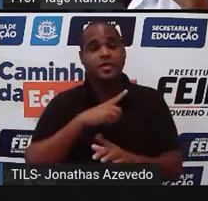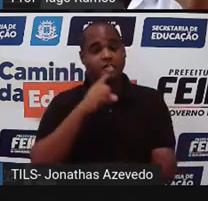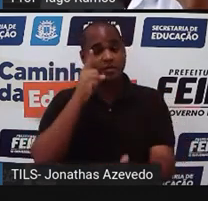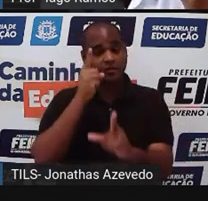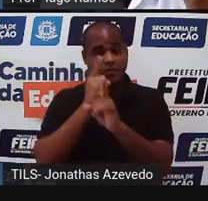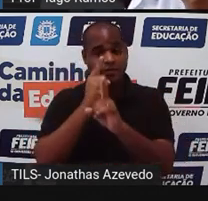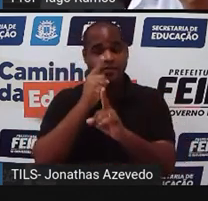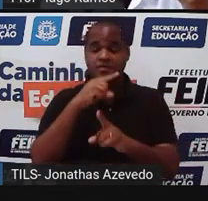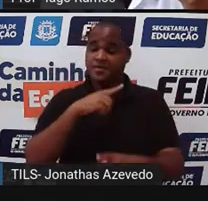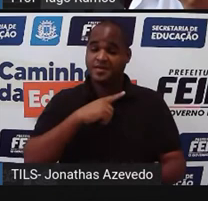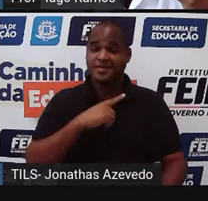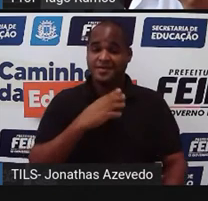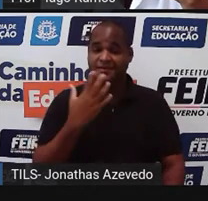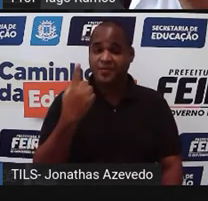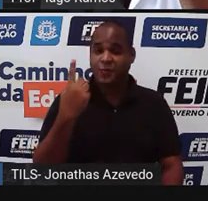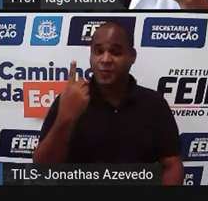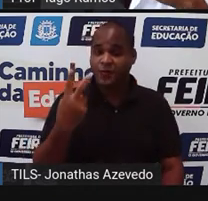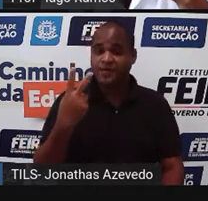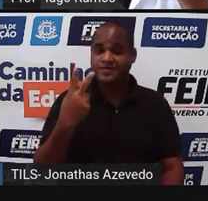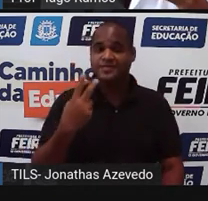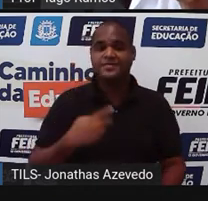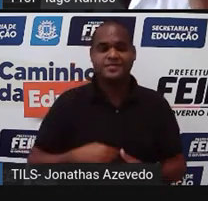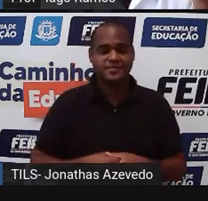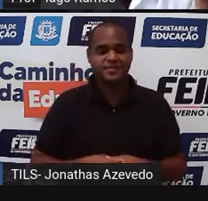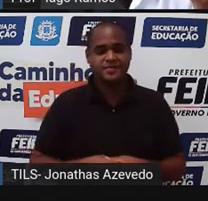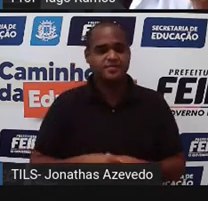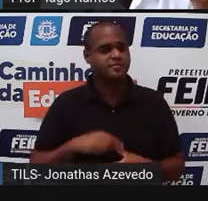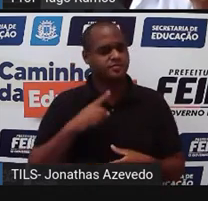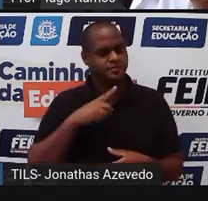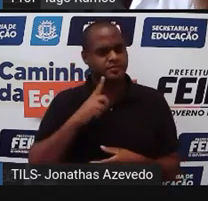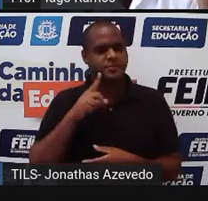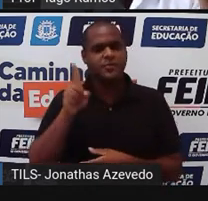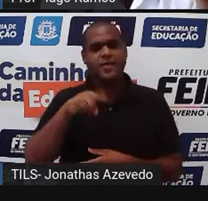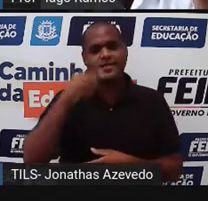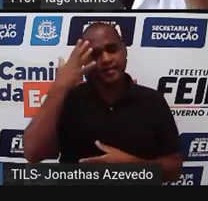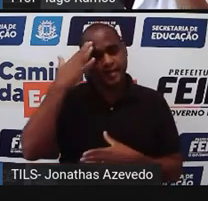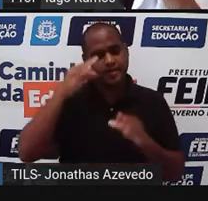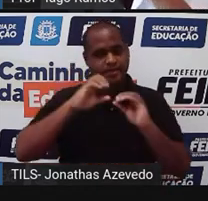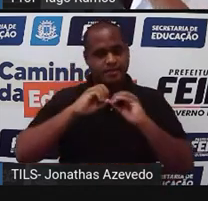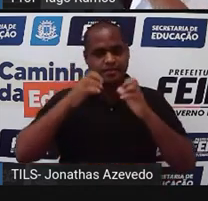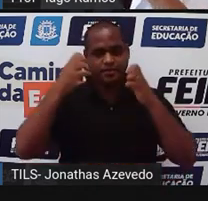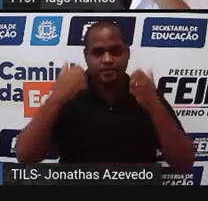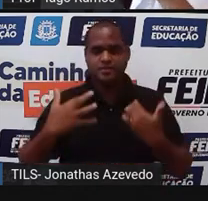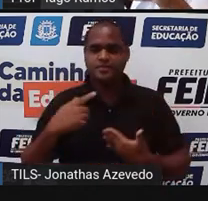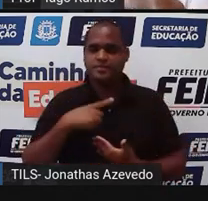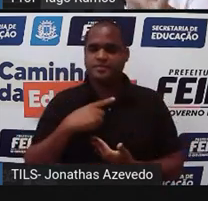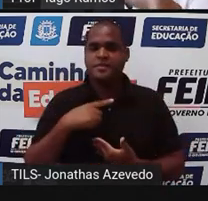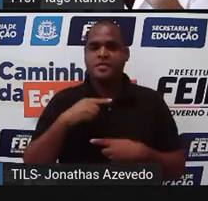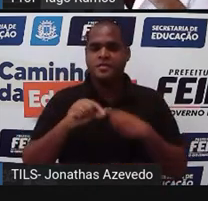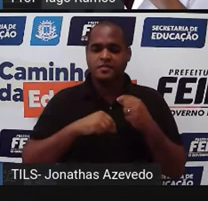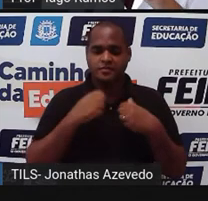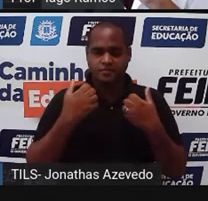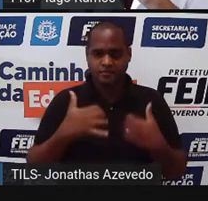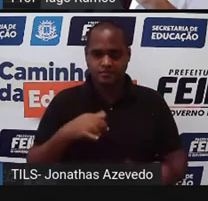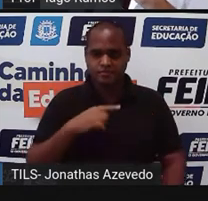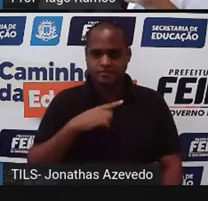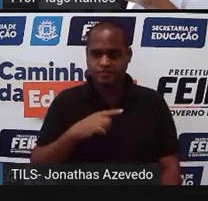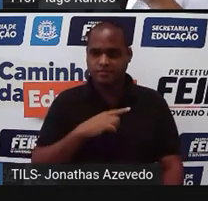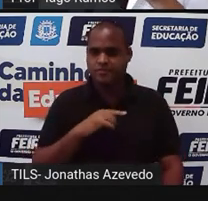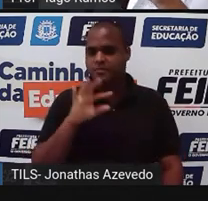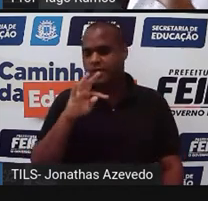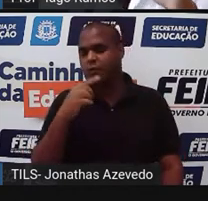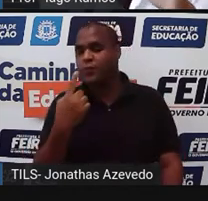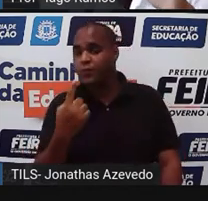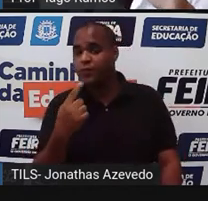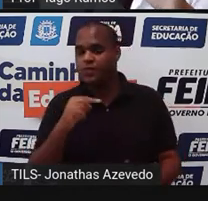triângulos olha só O que é a figura que a gente está tentando entender o cálculo da área eu coloquei ali um T1